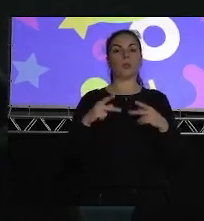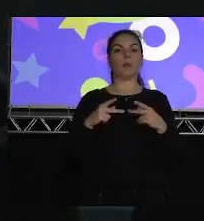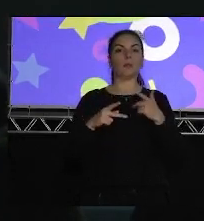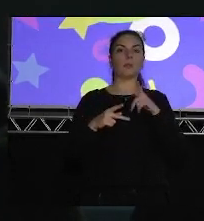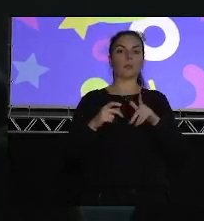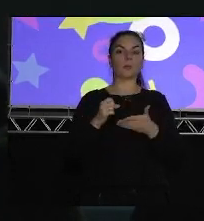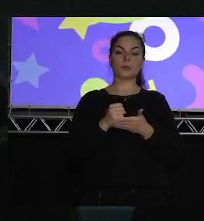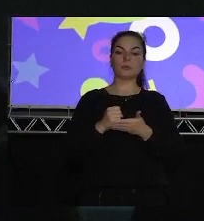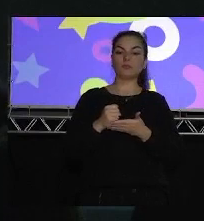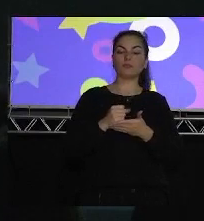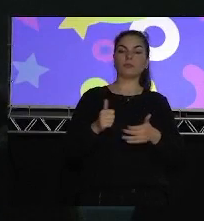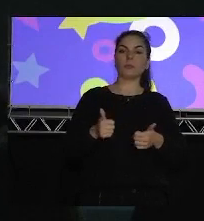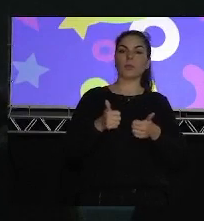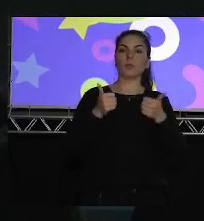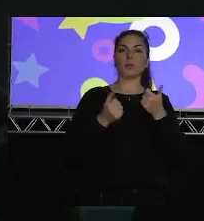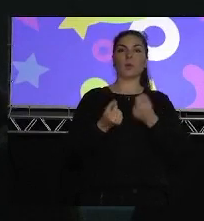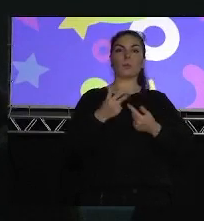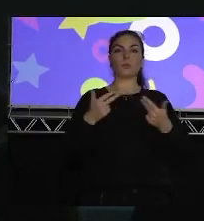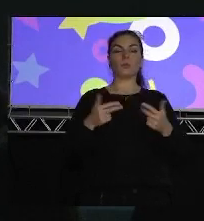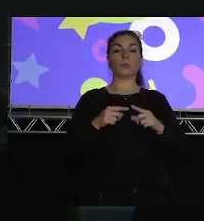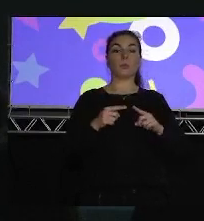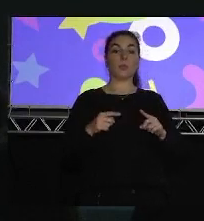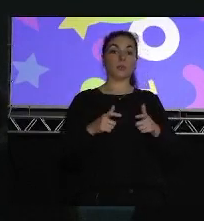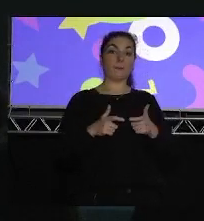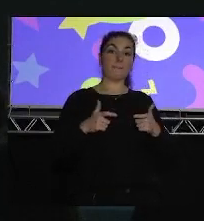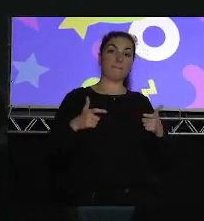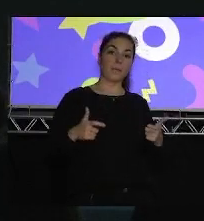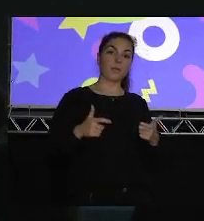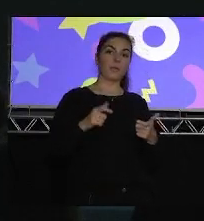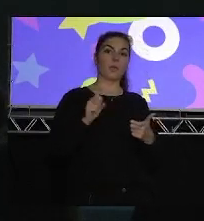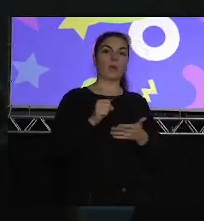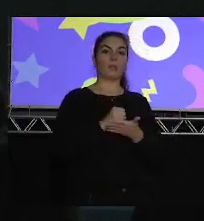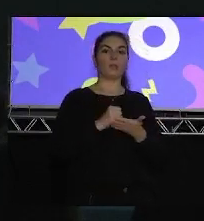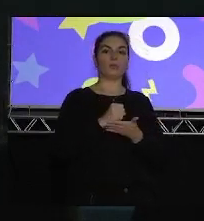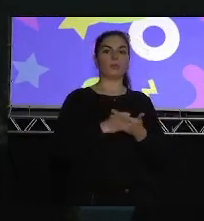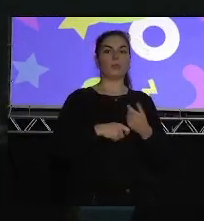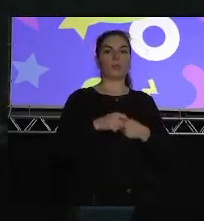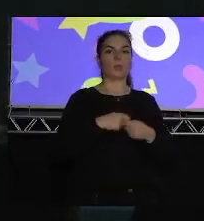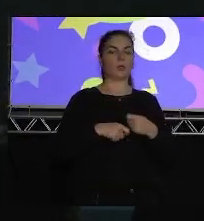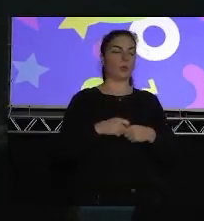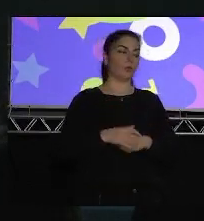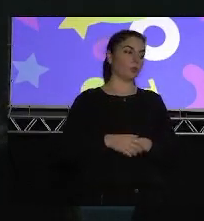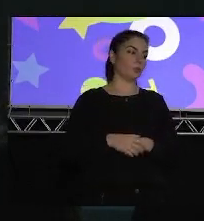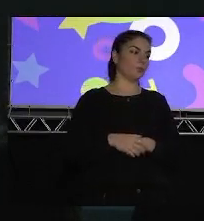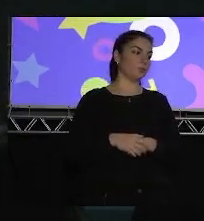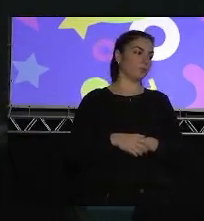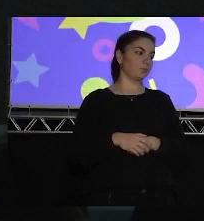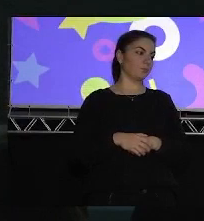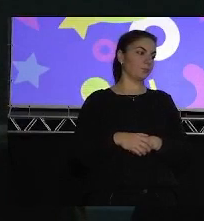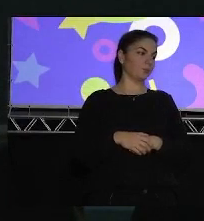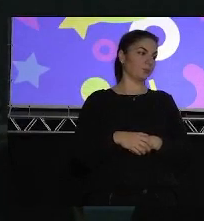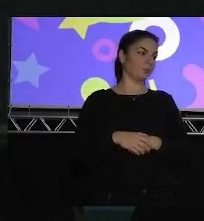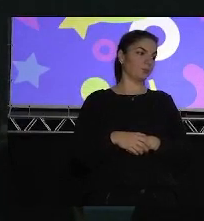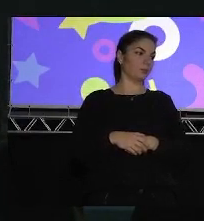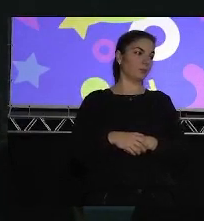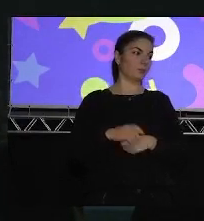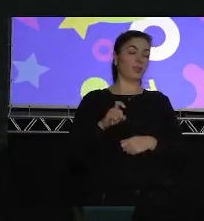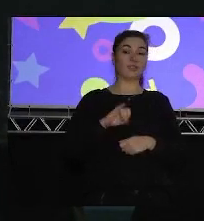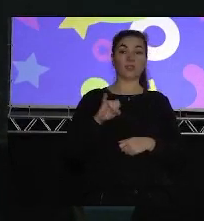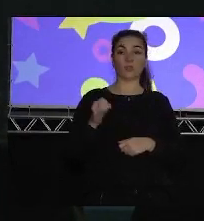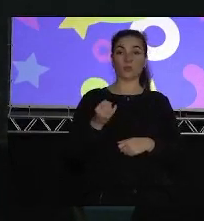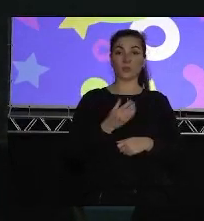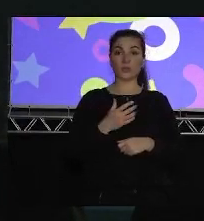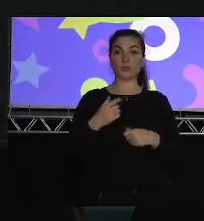sustentar e melhorar algumas coisas, mas a maioria, ó, sustentar o negócio. Tá? Sustentar. Empresa inovadora, ela vai